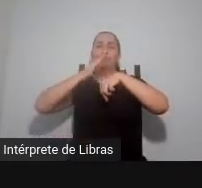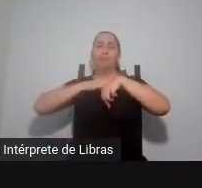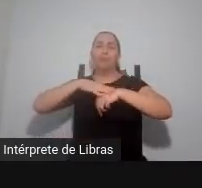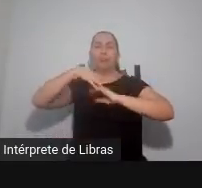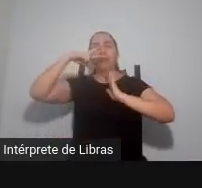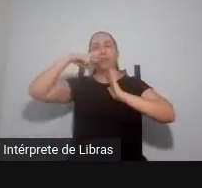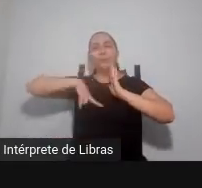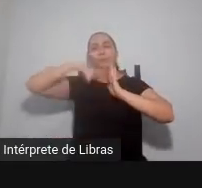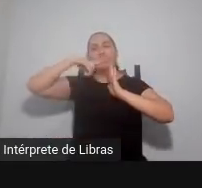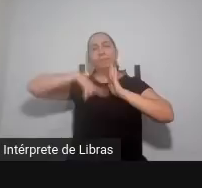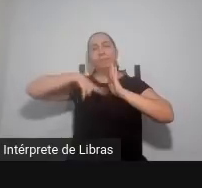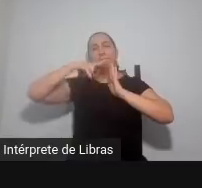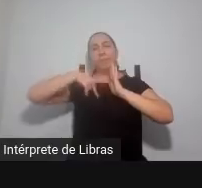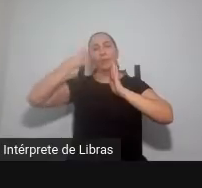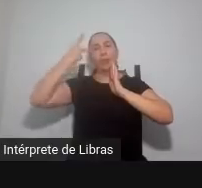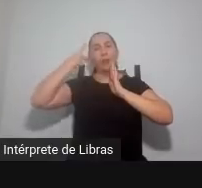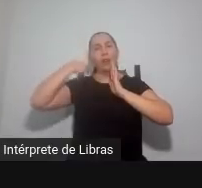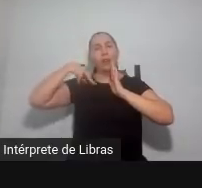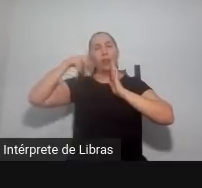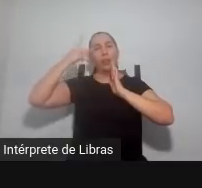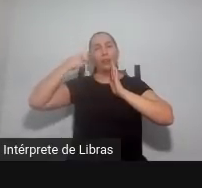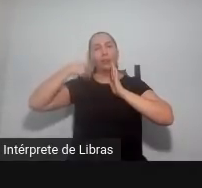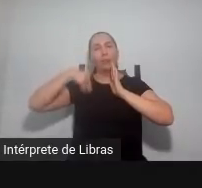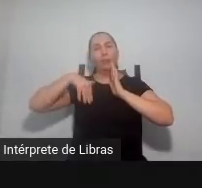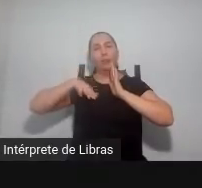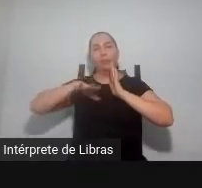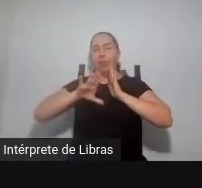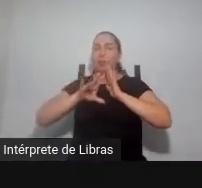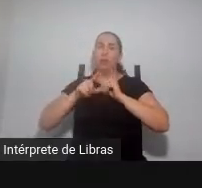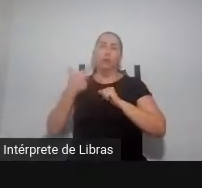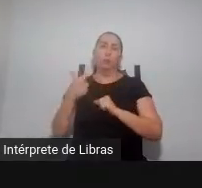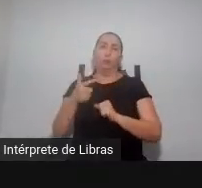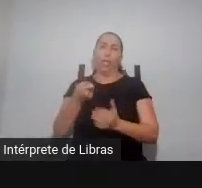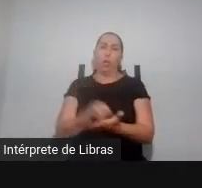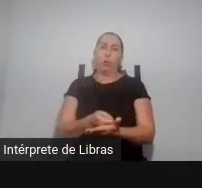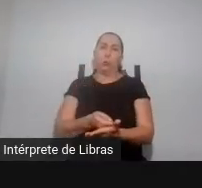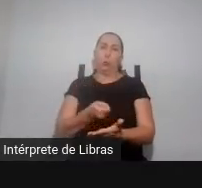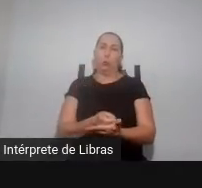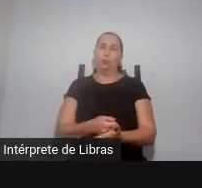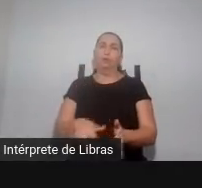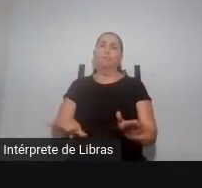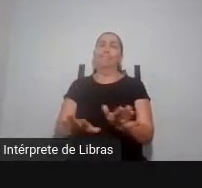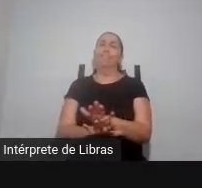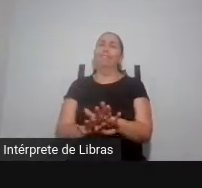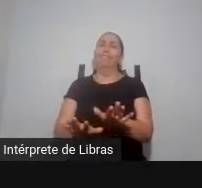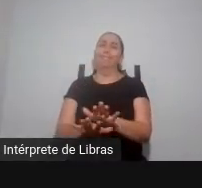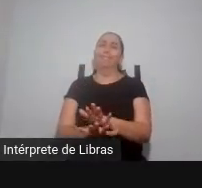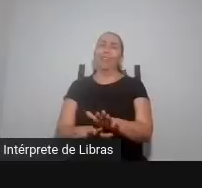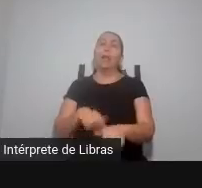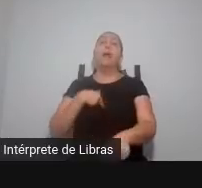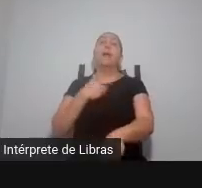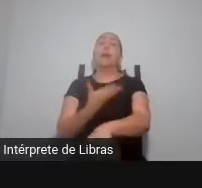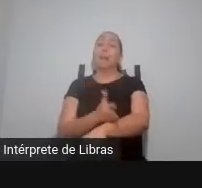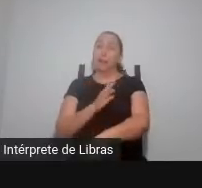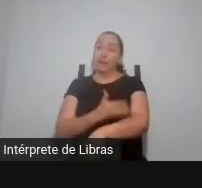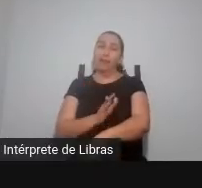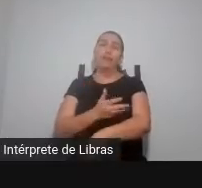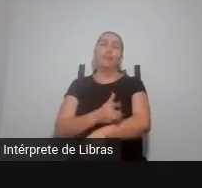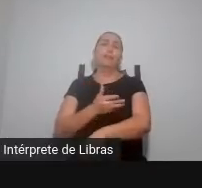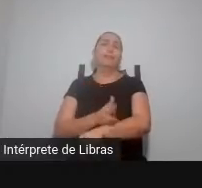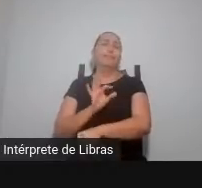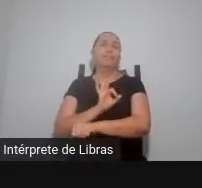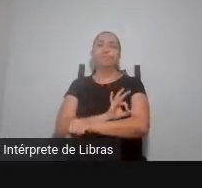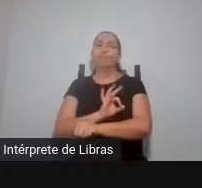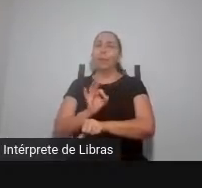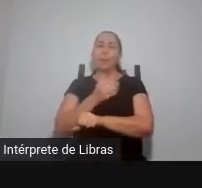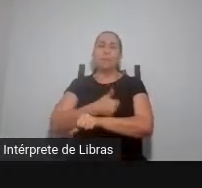escrever. Então, assim, não é que vai preparar, mas as nossas práticas são fundamentais para a interação que esse